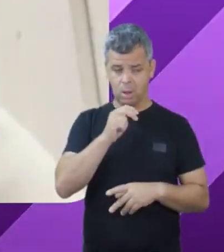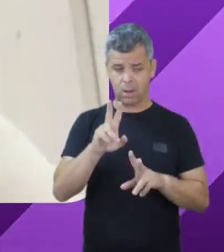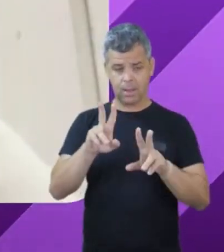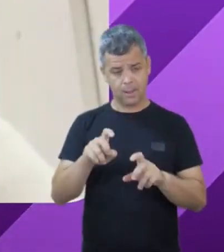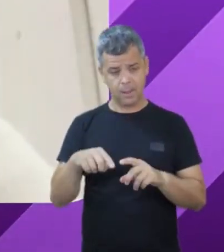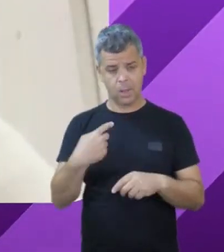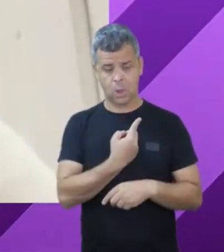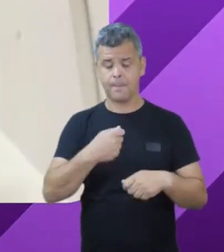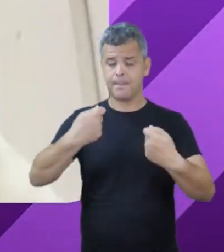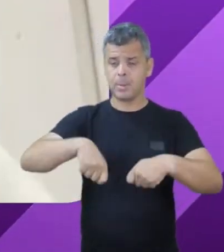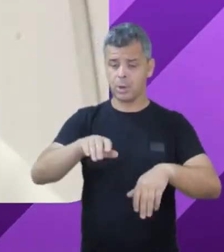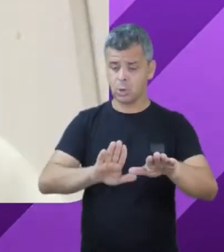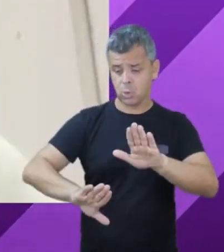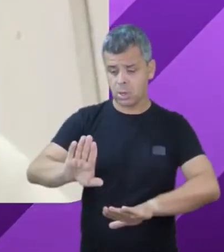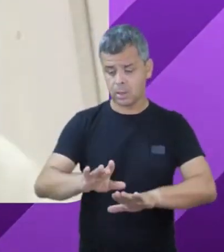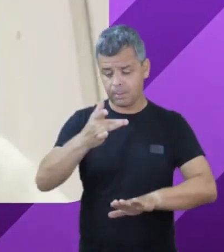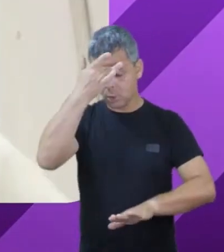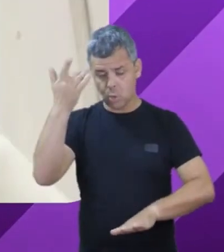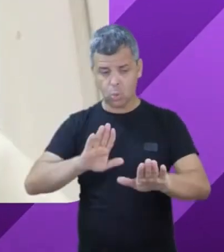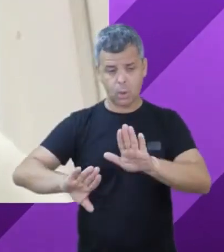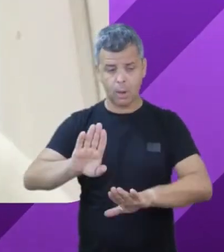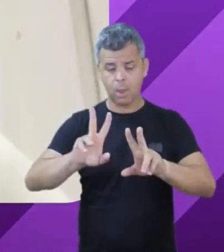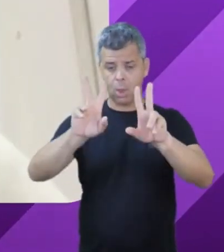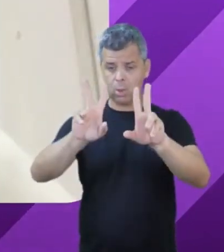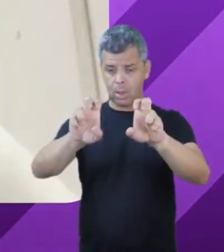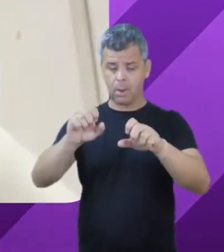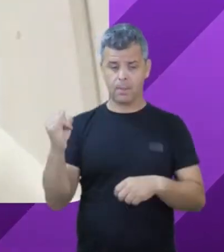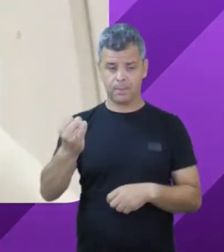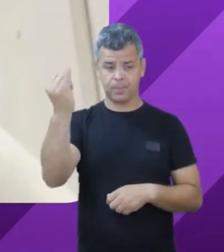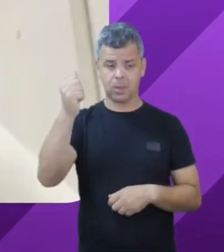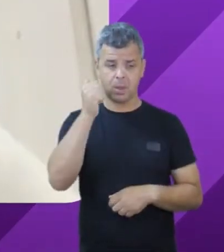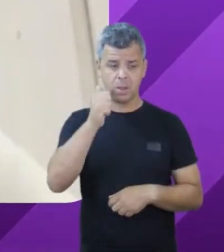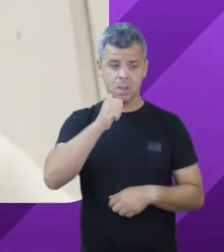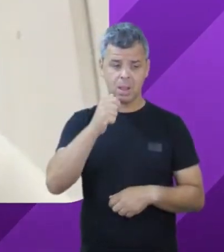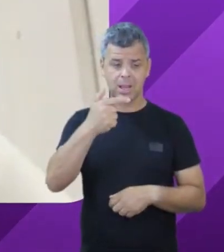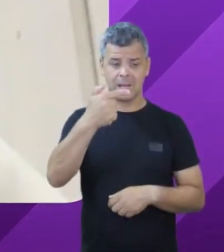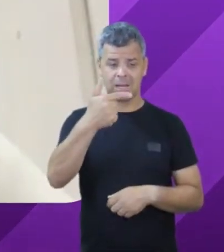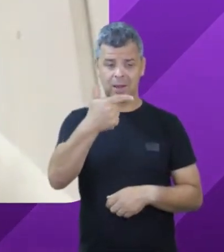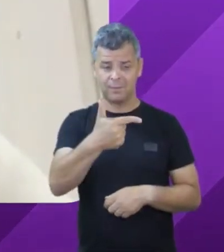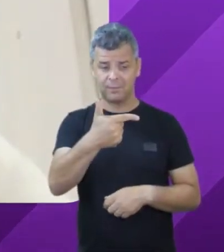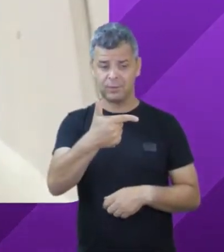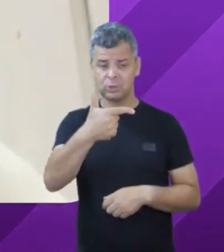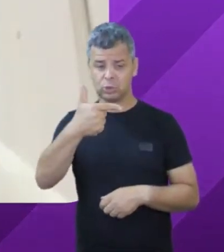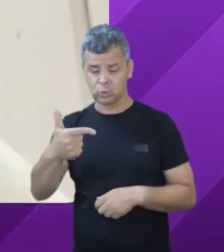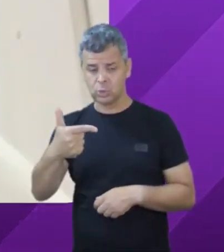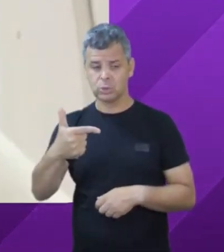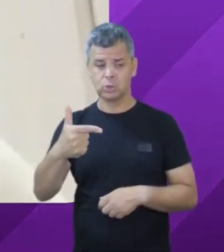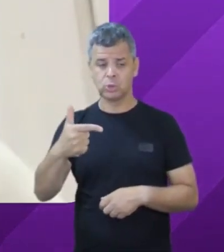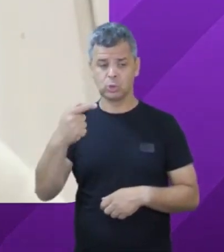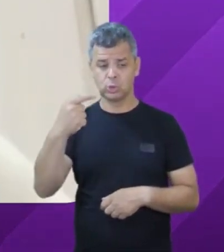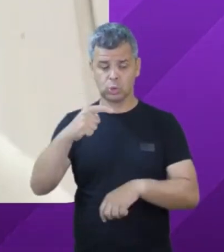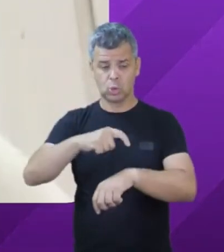gente precisa cuidar de quem cuida. É um assunto muito importante que as mulheres gastam cerca de 22 horas a mais em